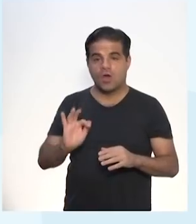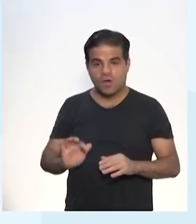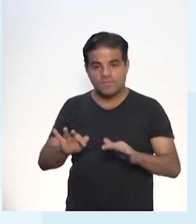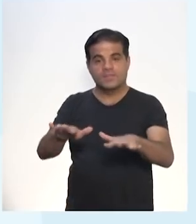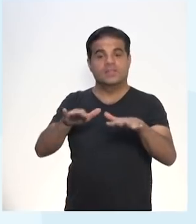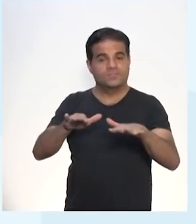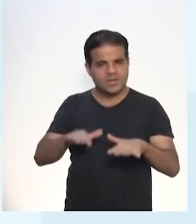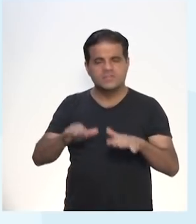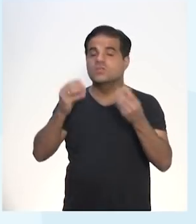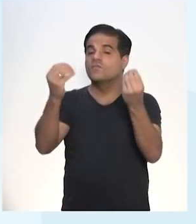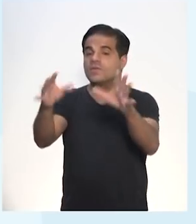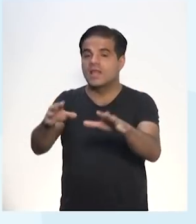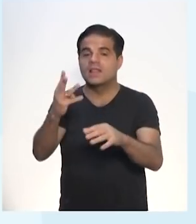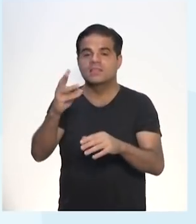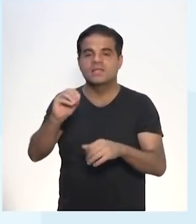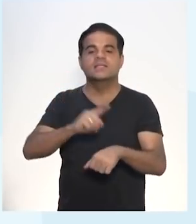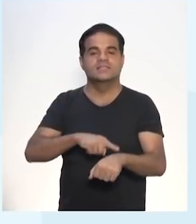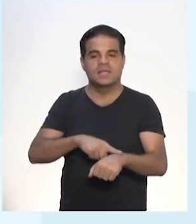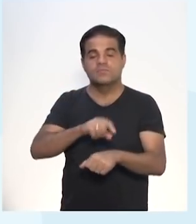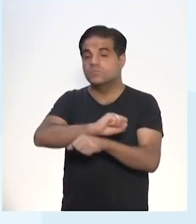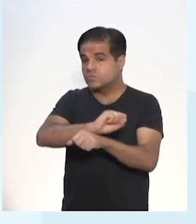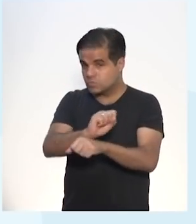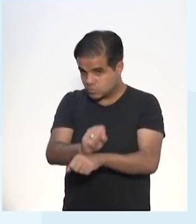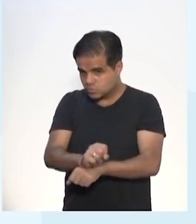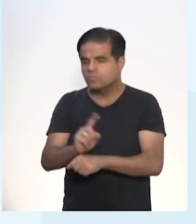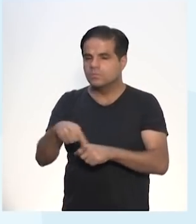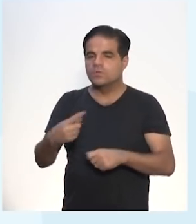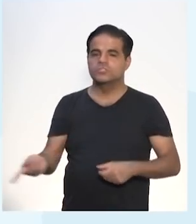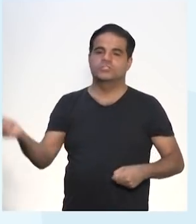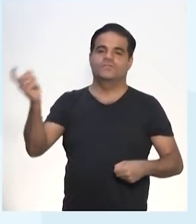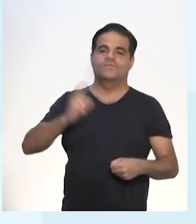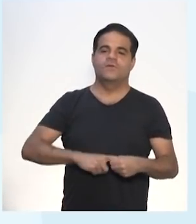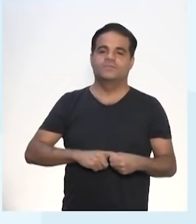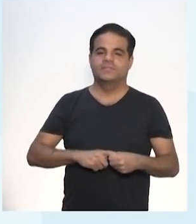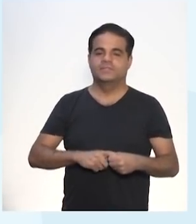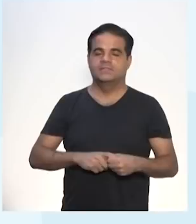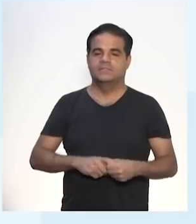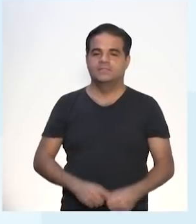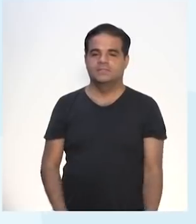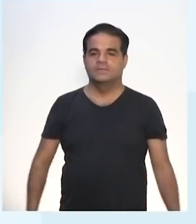isso aí. Gente, eu vou deixar 30 segundinhos e a gente já volta.